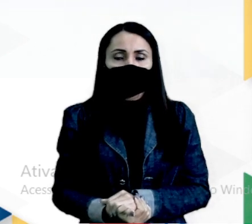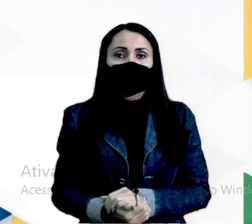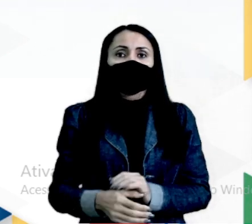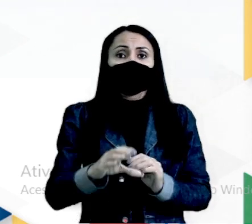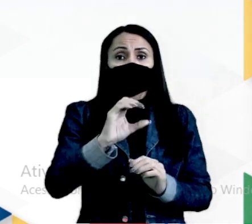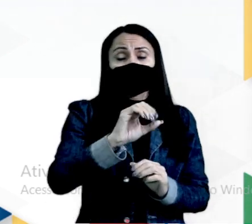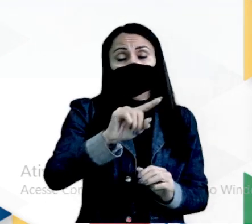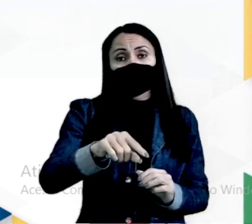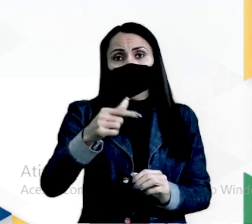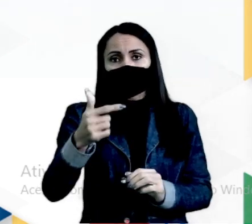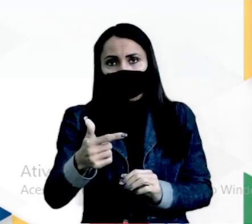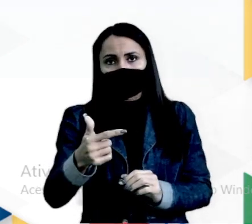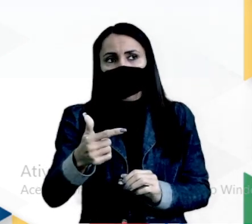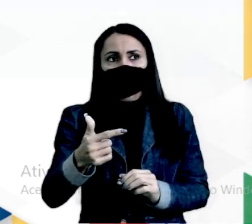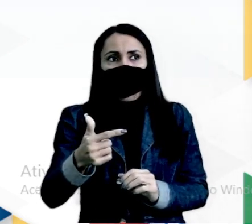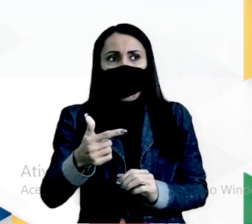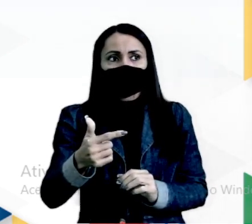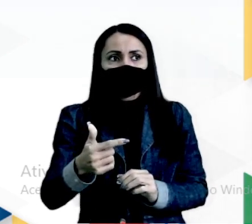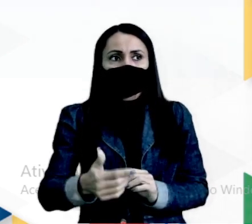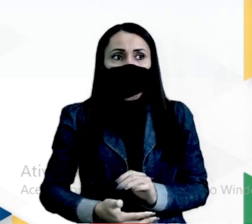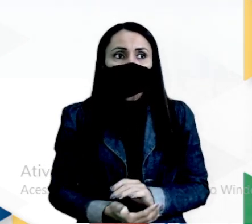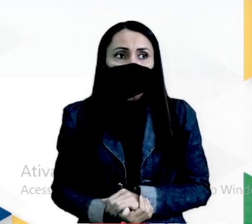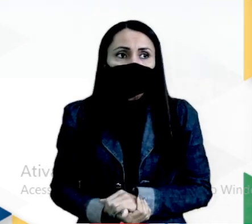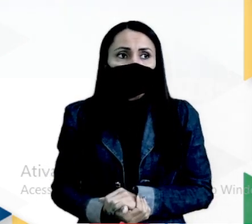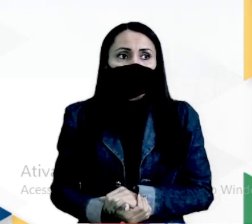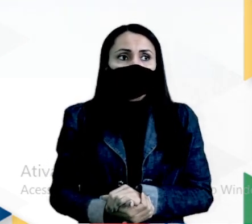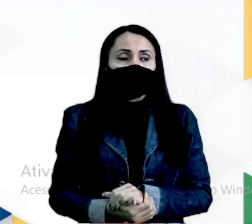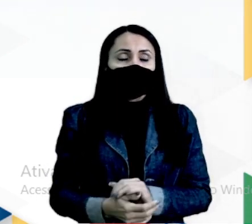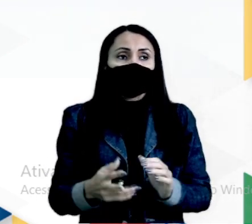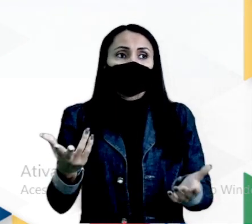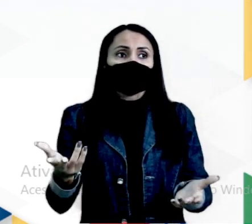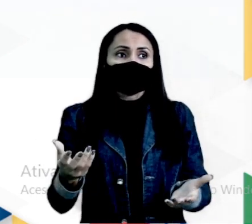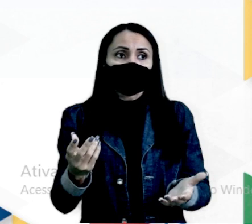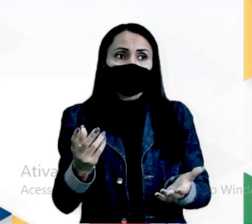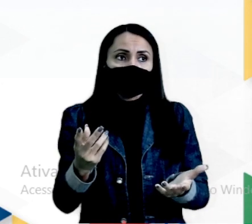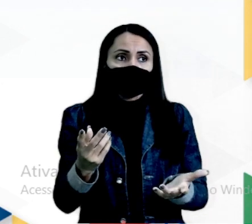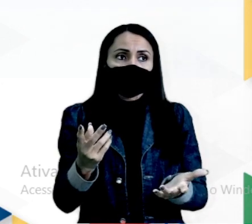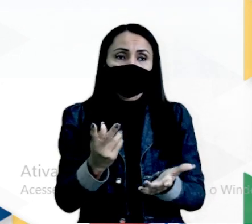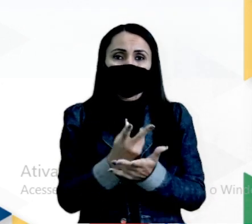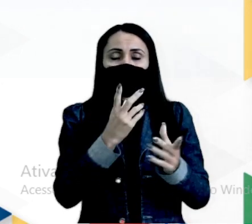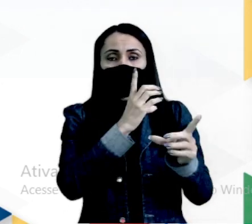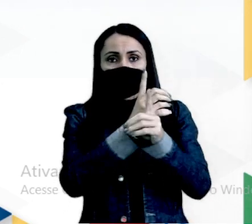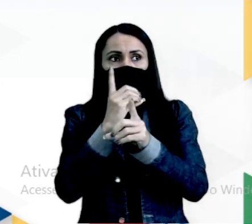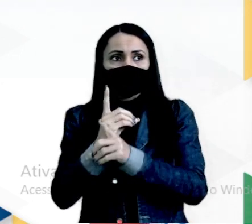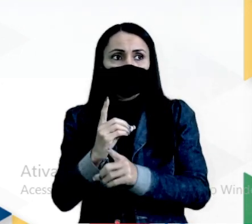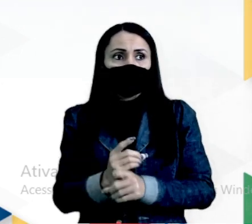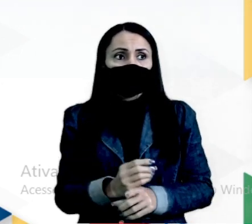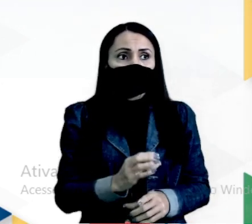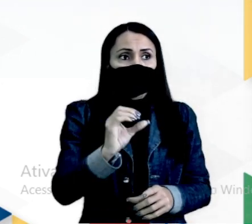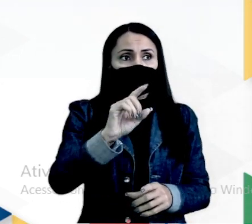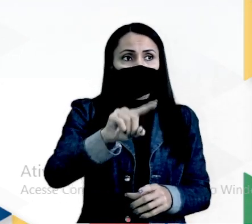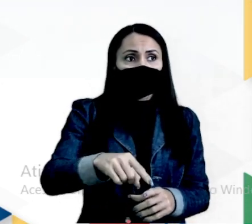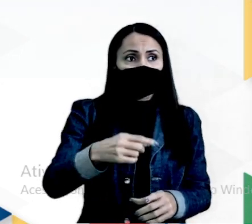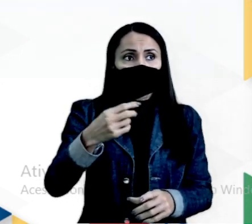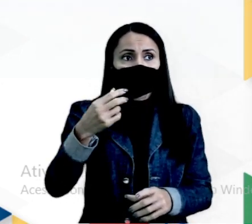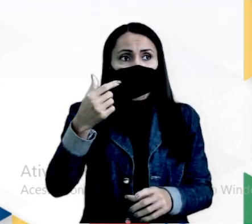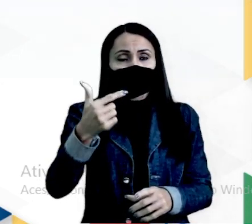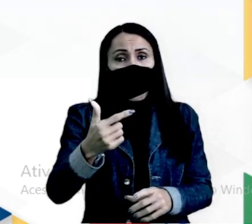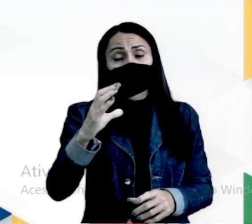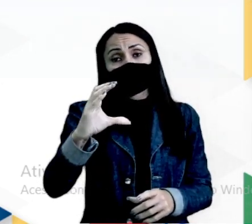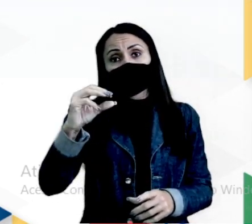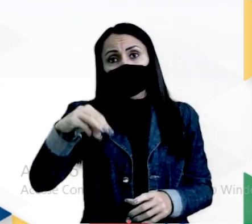o 0,2, tá? Então, o erro e foi encontrado de 0,2. Por isso que a gente fala